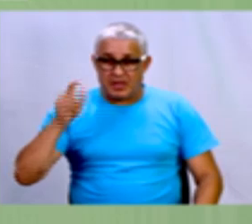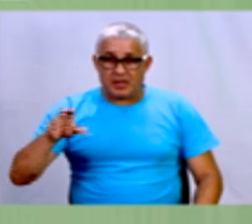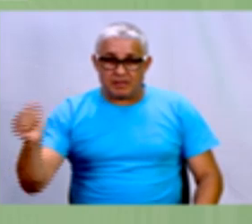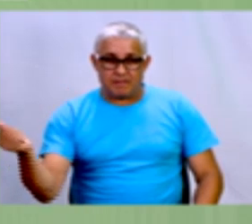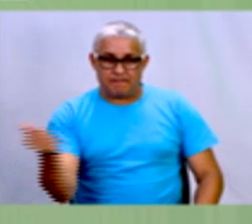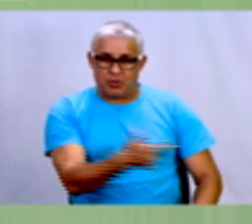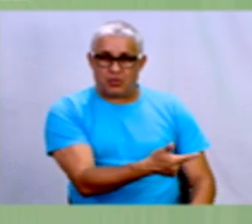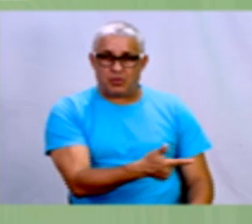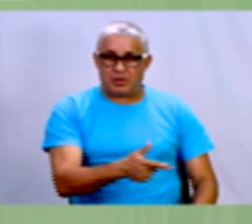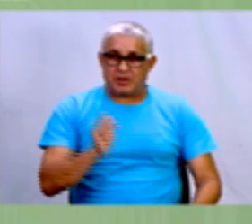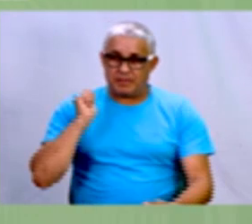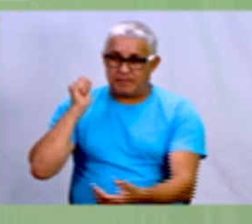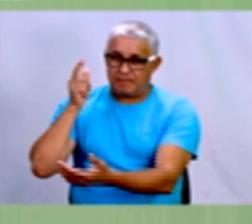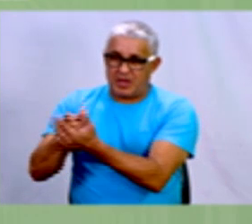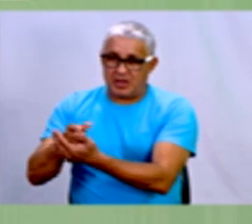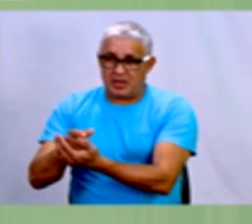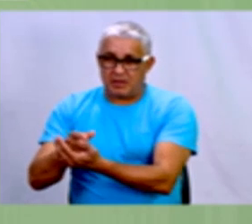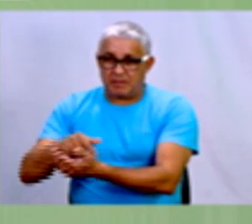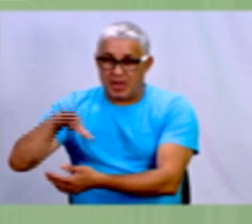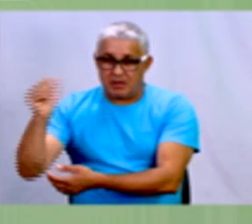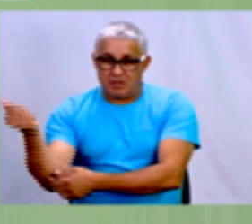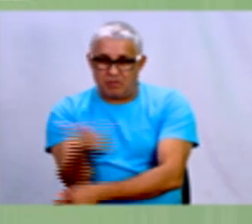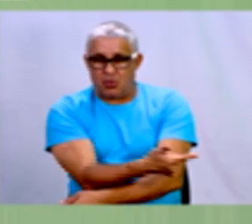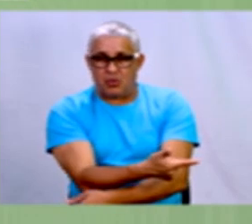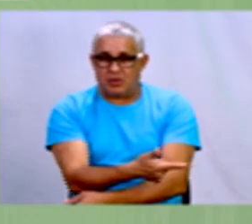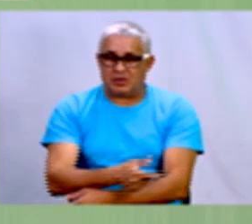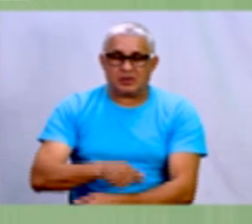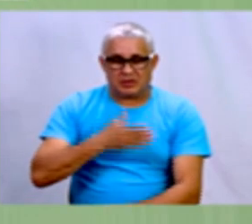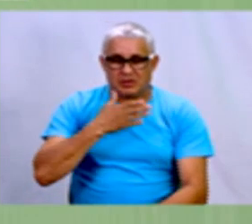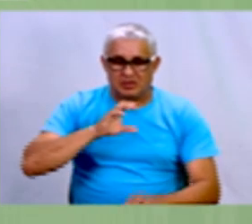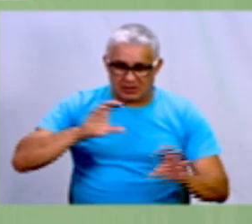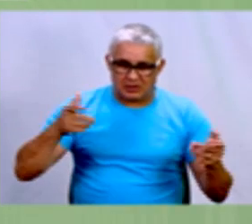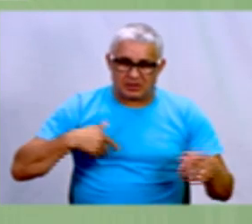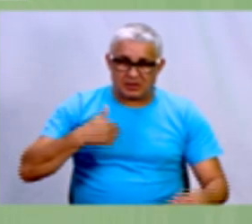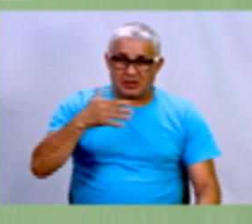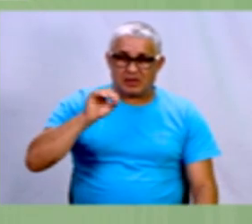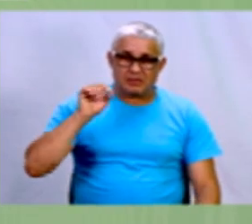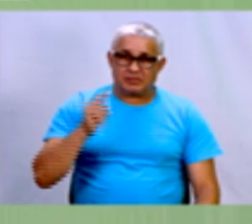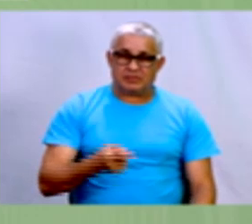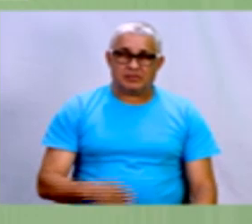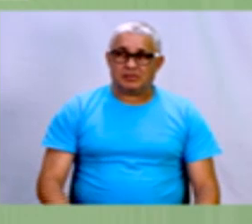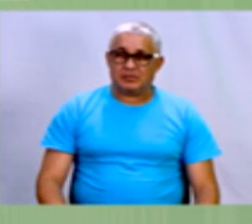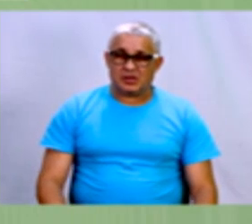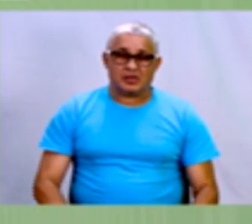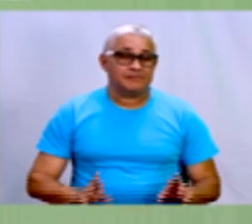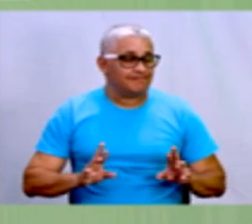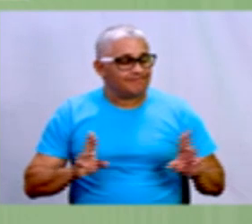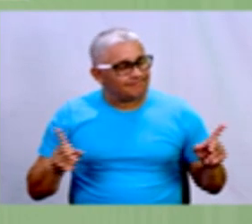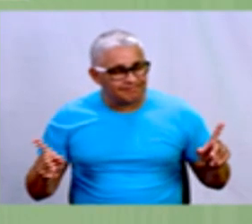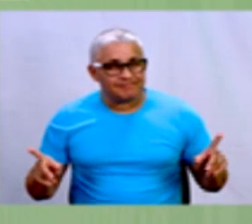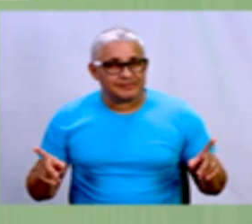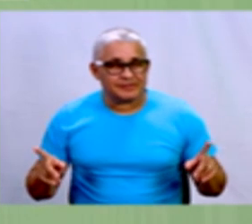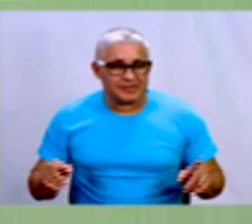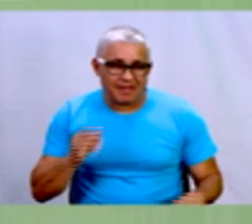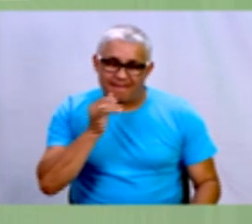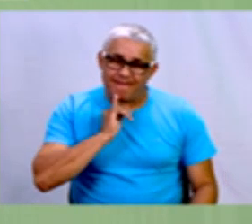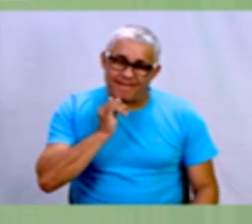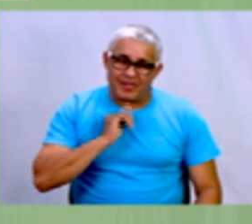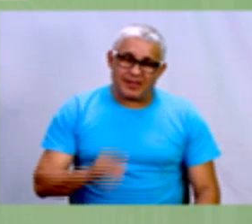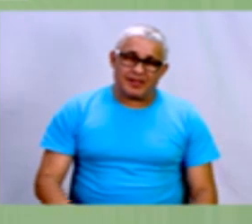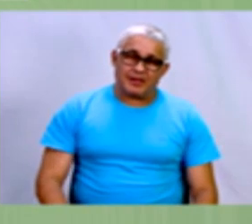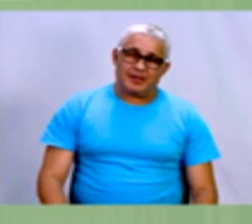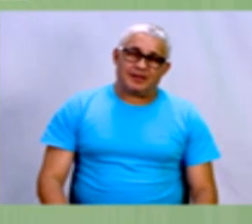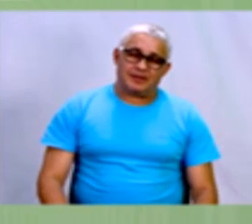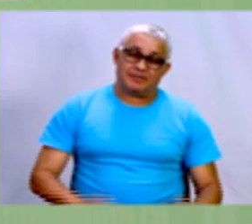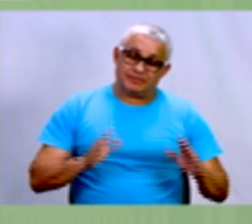aí. Logicamente que como a gente está falando de 10 mil, não é uma quantidade assim que faz tanta diferença. Mas vamos falar lá como a gente estava falando aí de